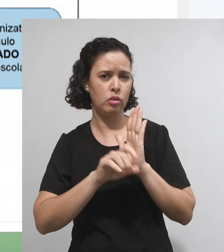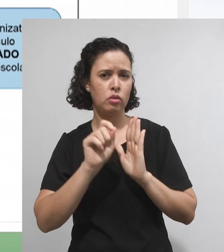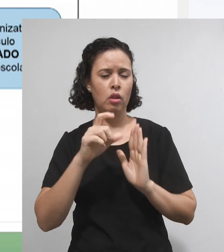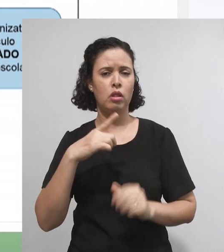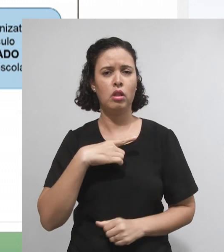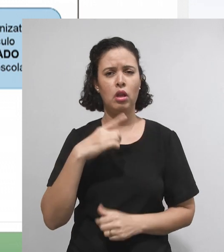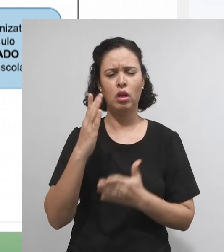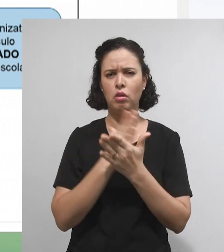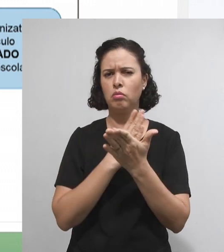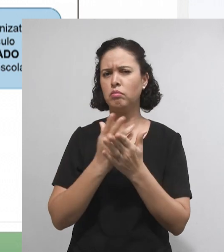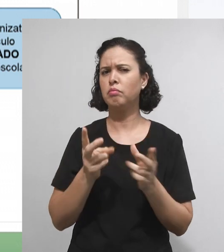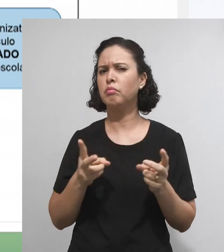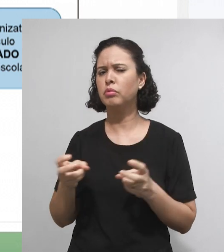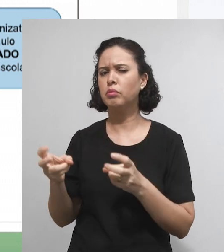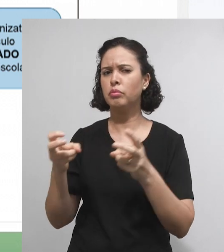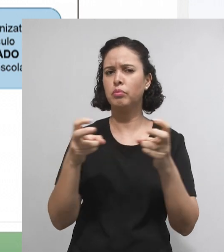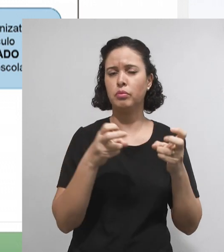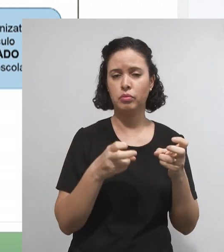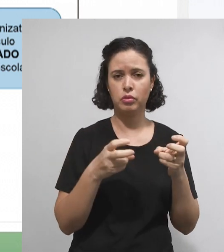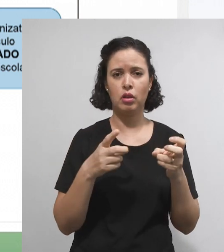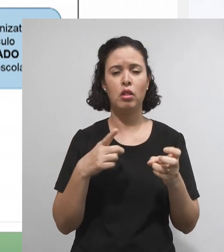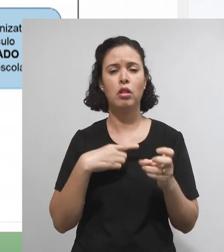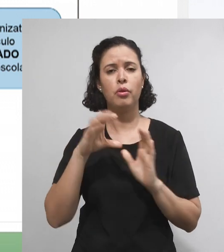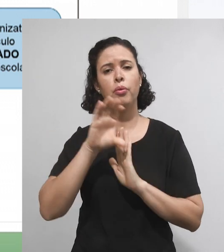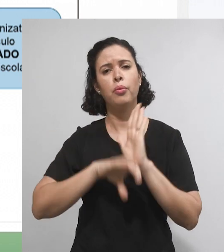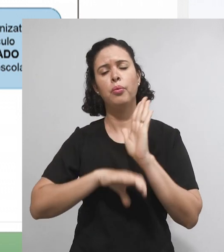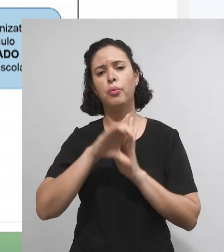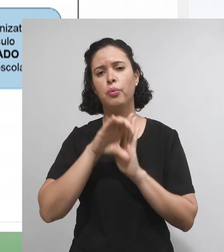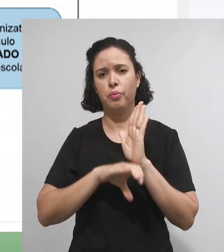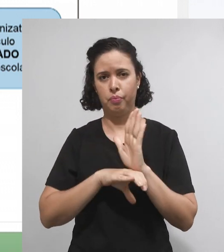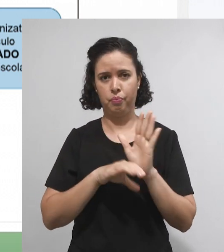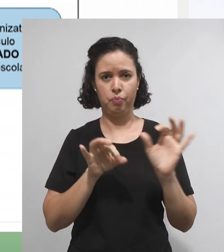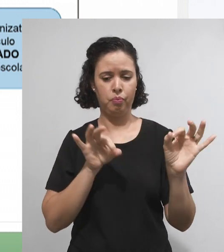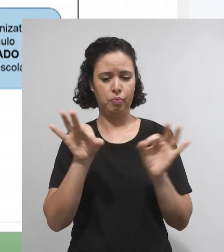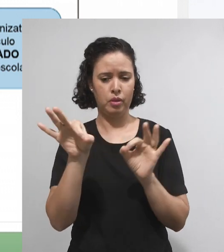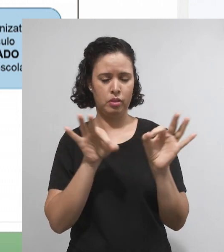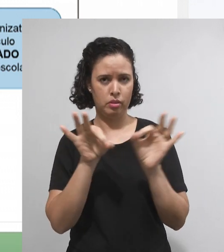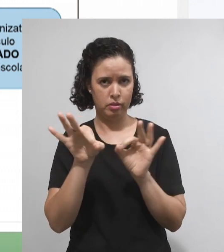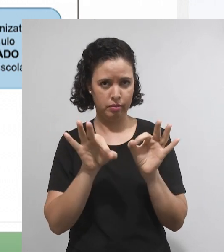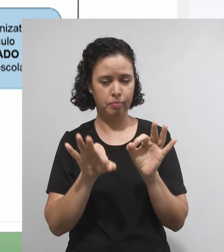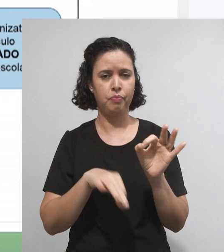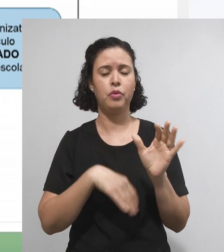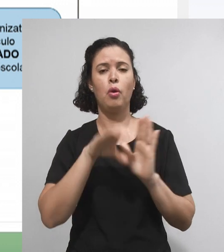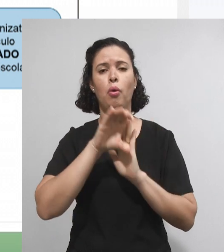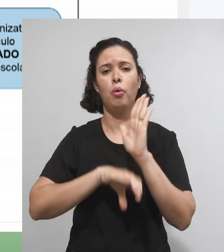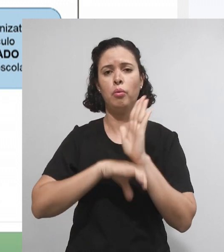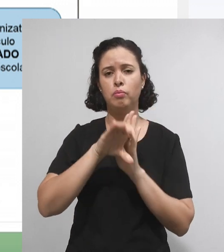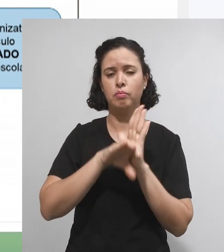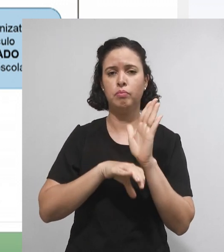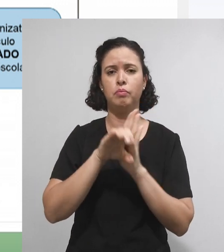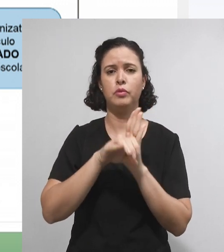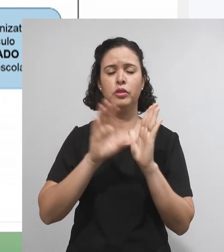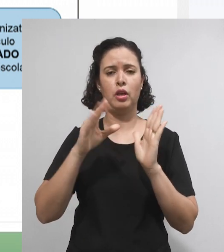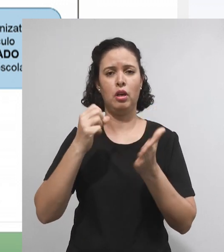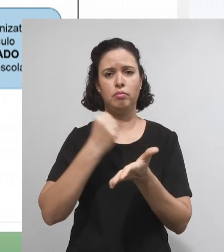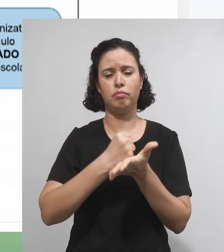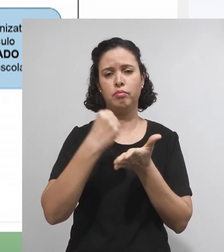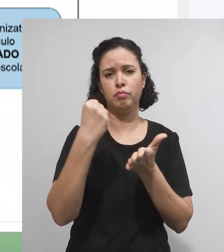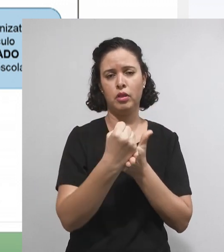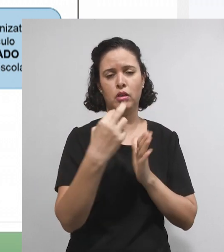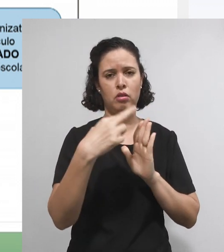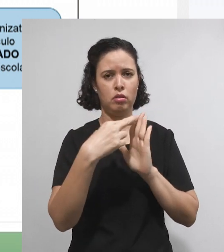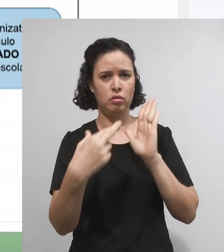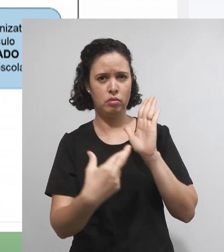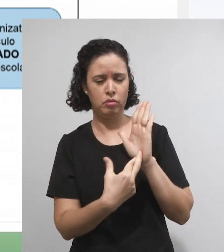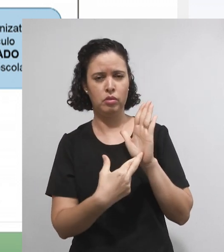ele tem algumas percepções. Nós temos o currículo planejado, o currículo prescrito e regulamentado, o